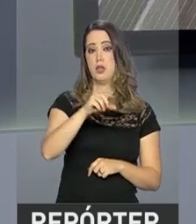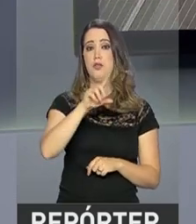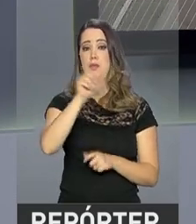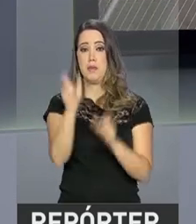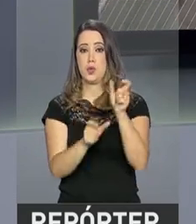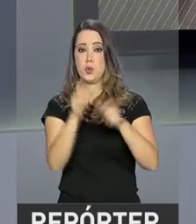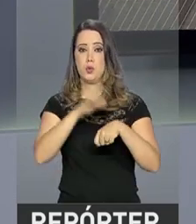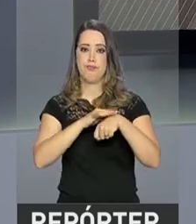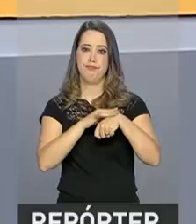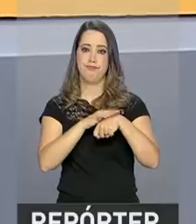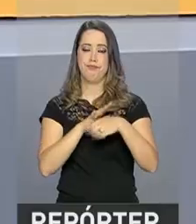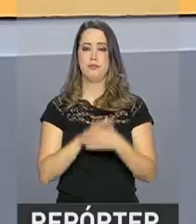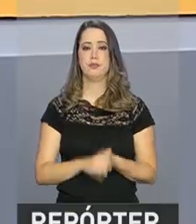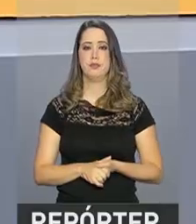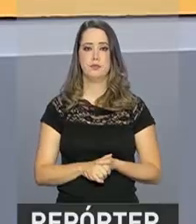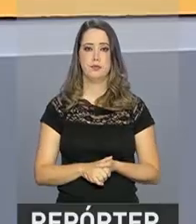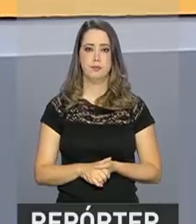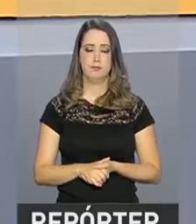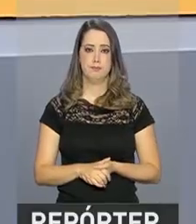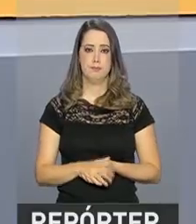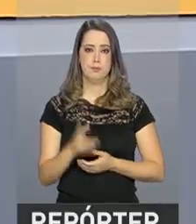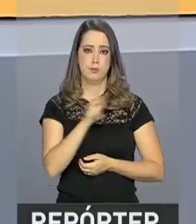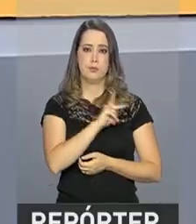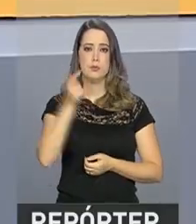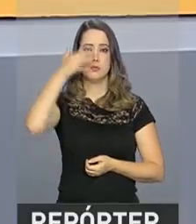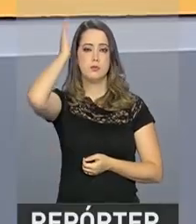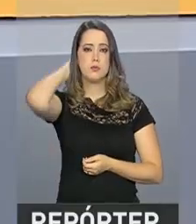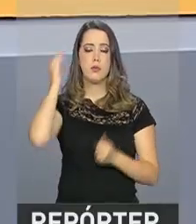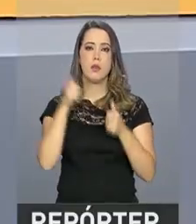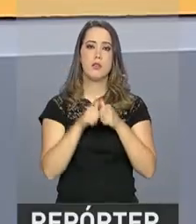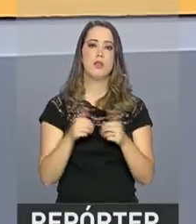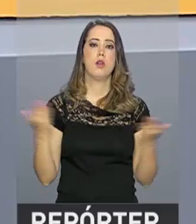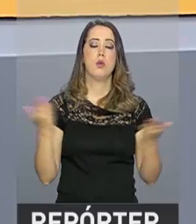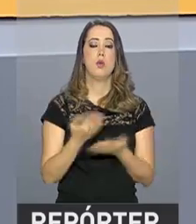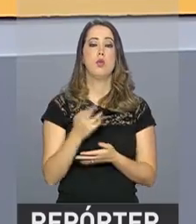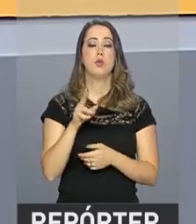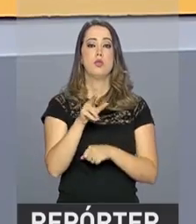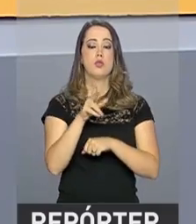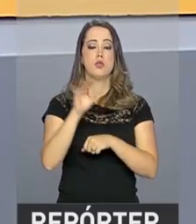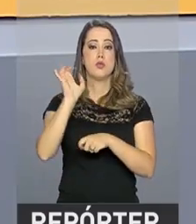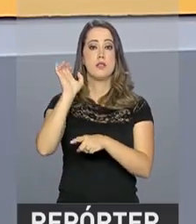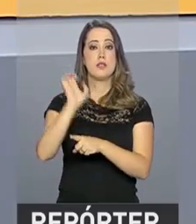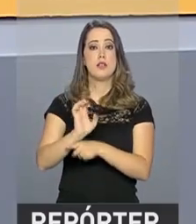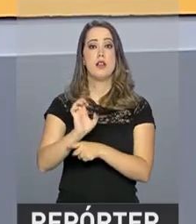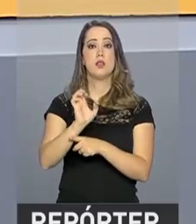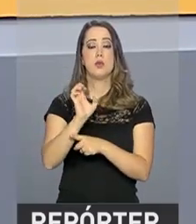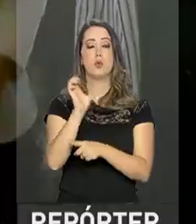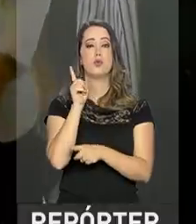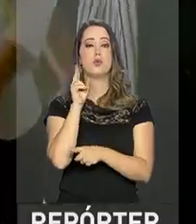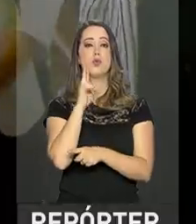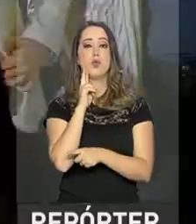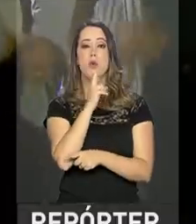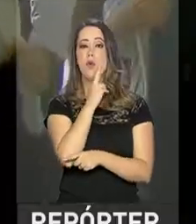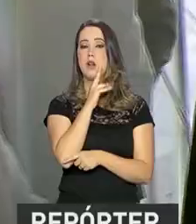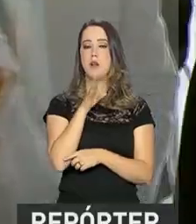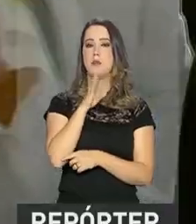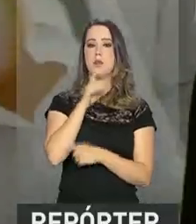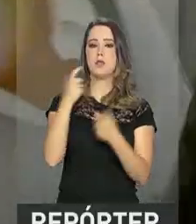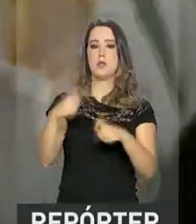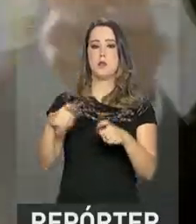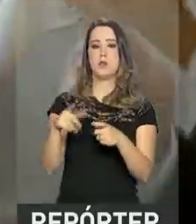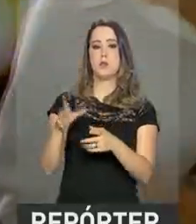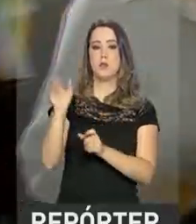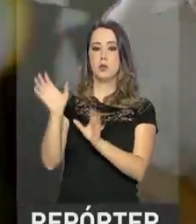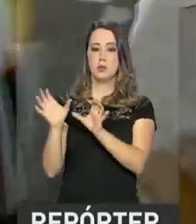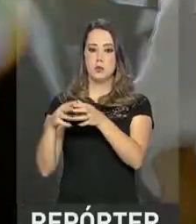neste ano o presidente michel temer está hoje em roraima ele foi conhecer o acolhimento aos venezuelanos que